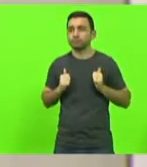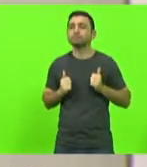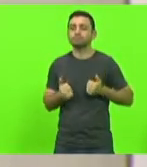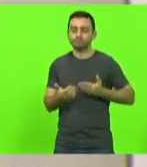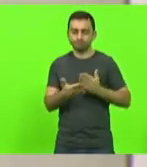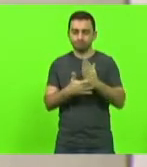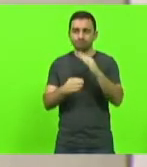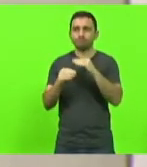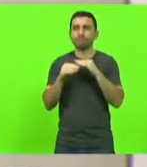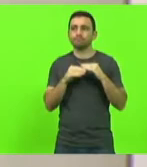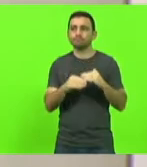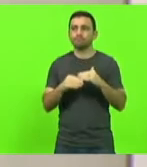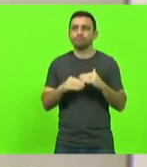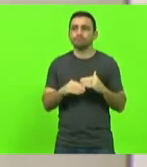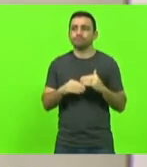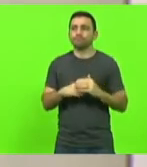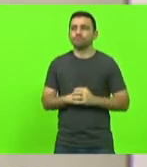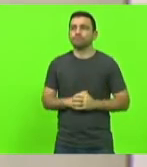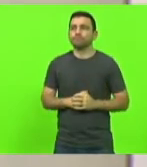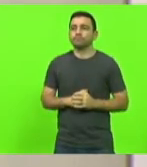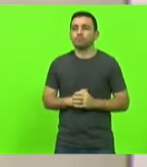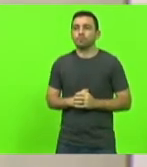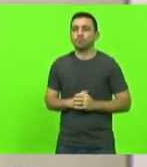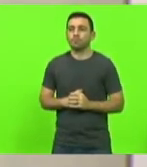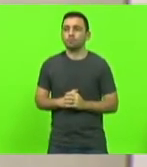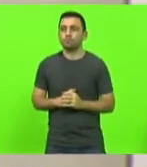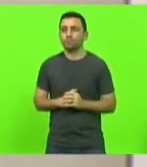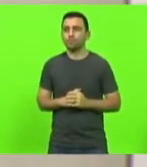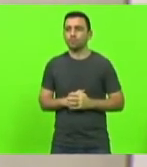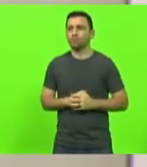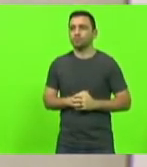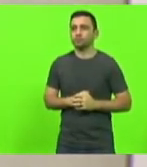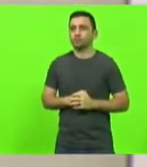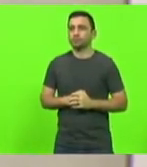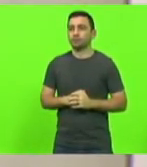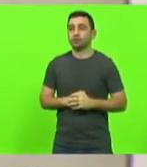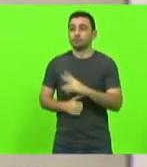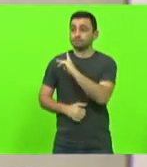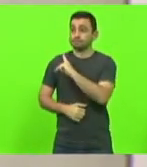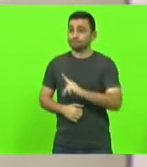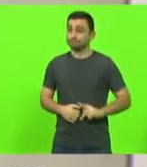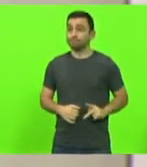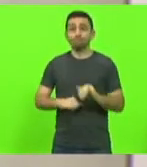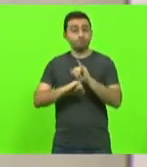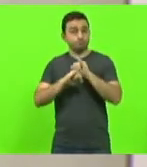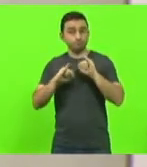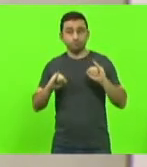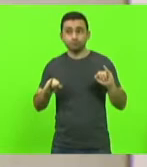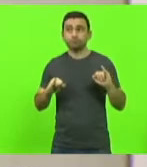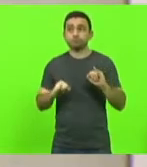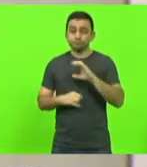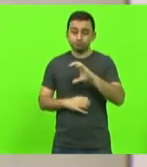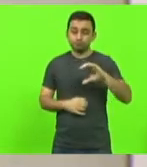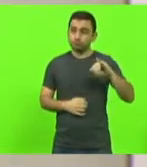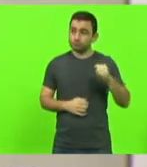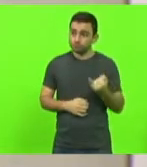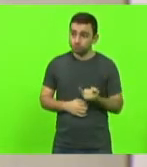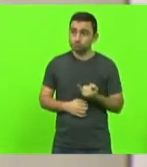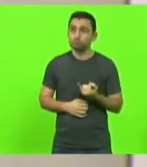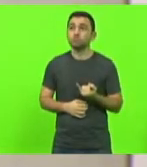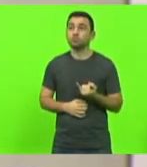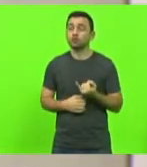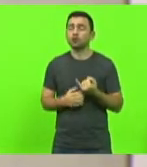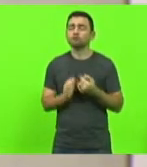Aprovado por unanimidade. A presidência comunica que a Comissão de Constituição e Justiça apresentou